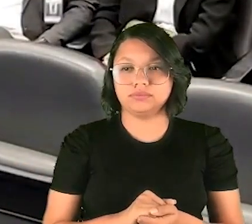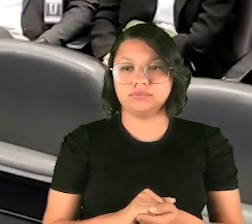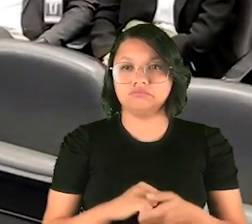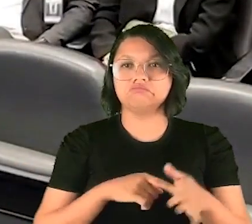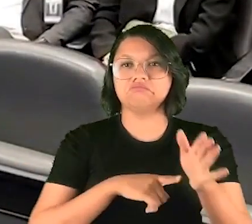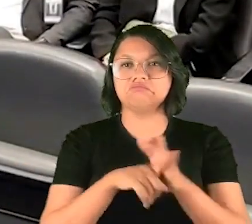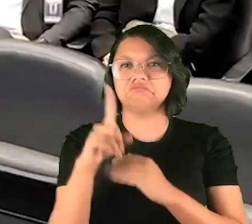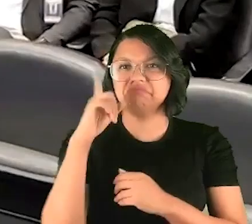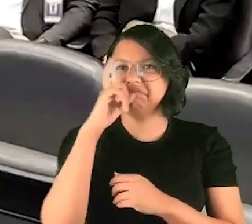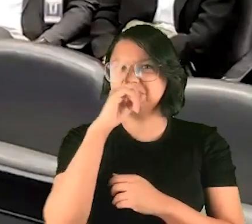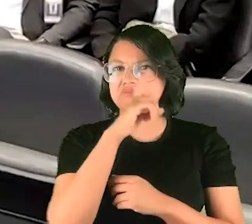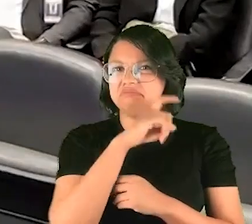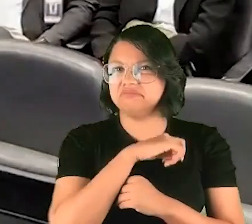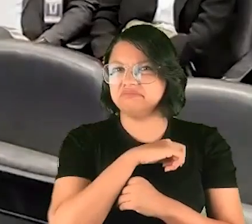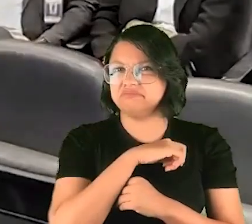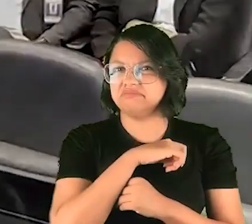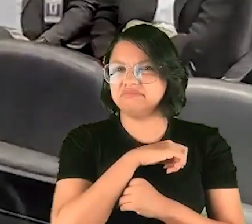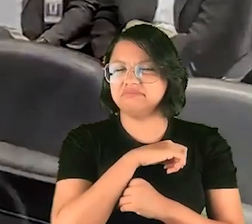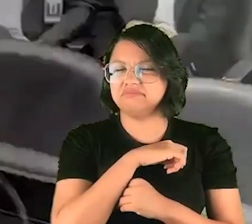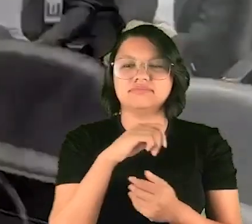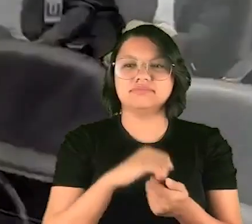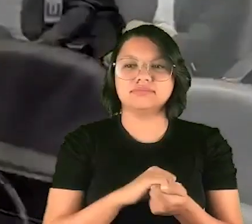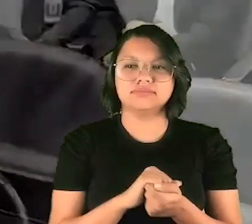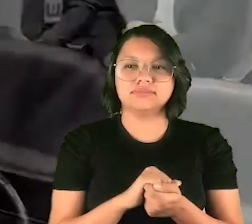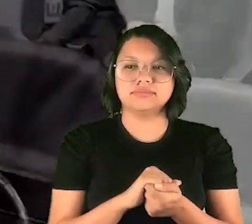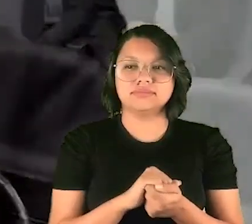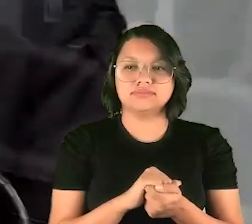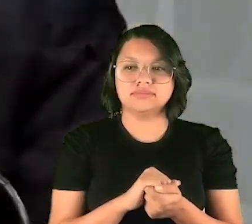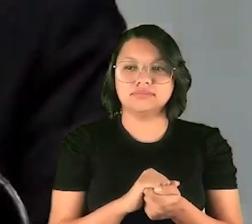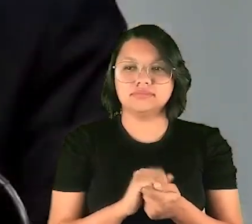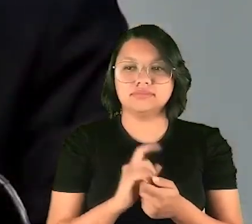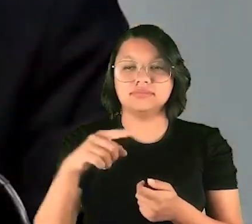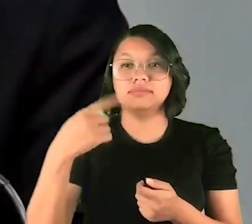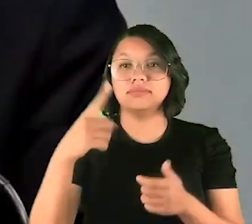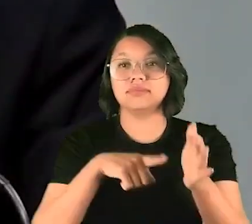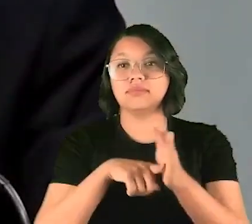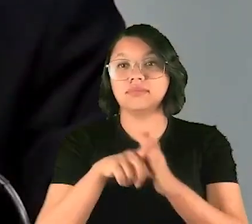saúde? Essa é uma pergunta difícil, né?